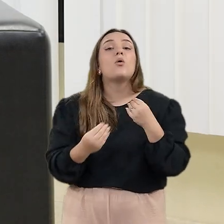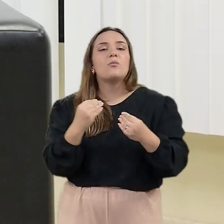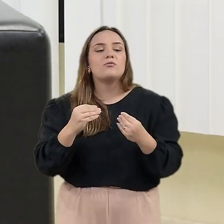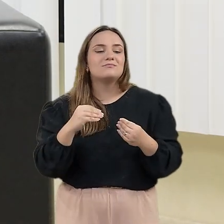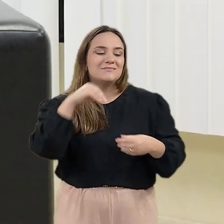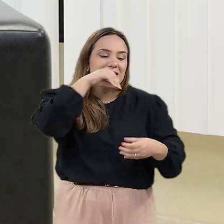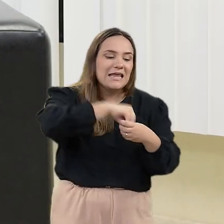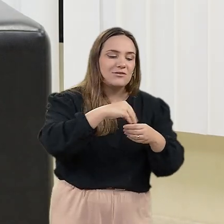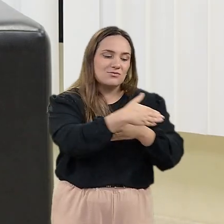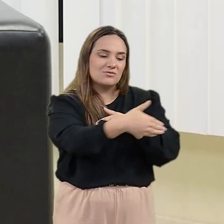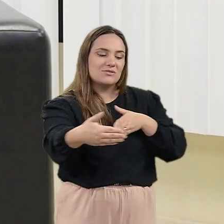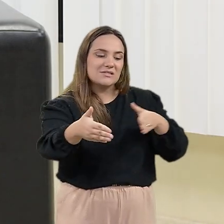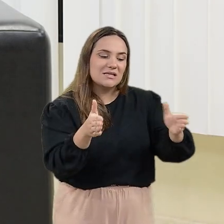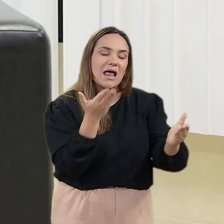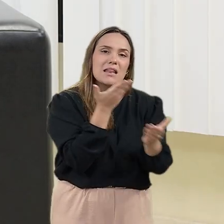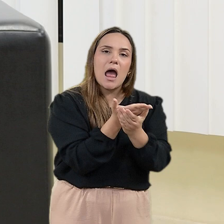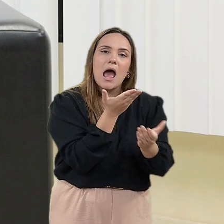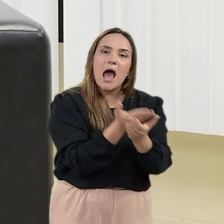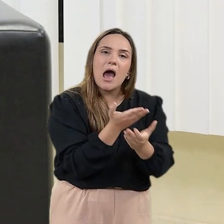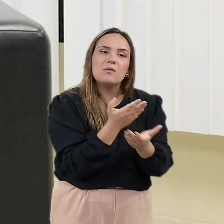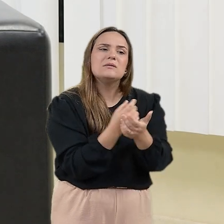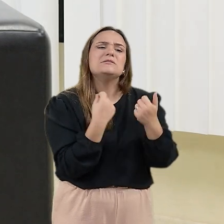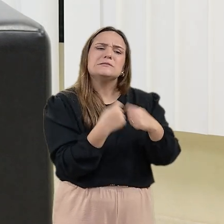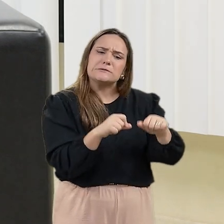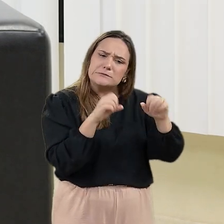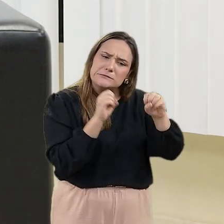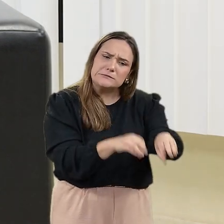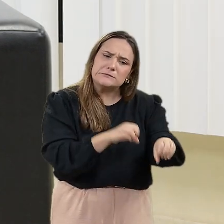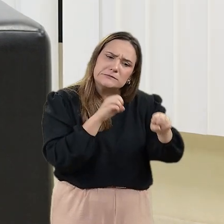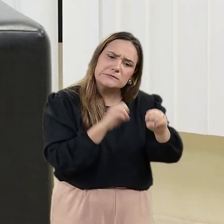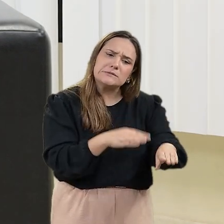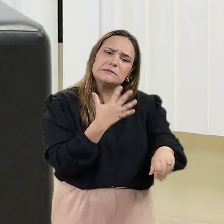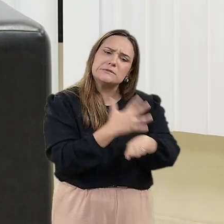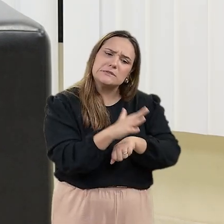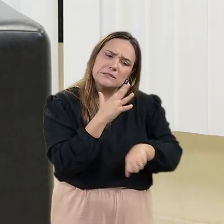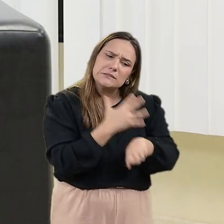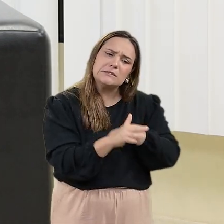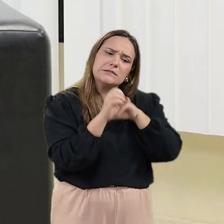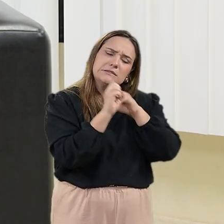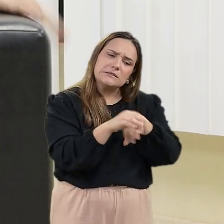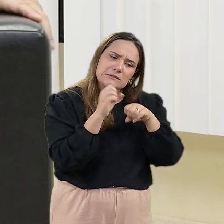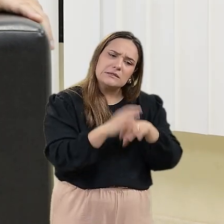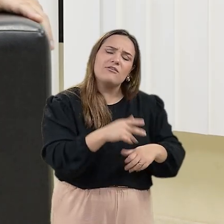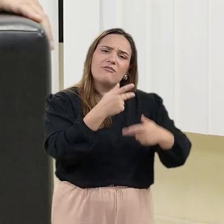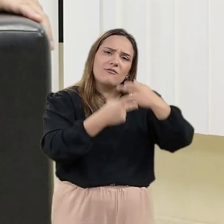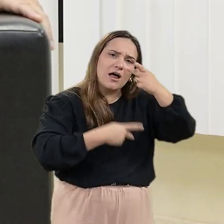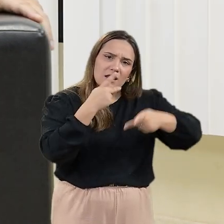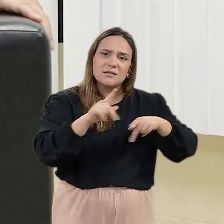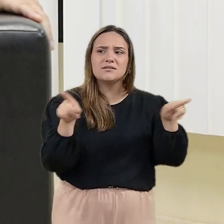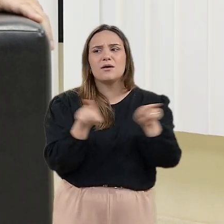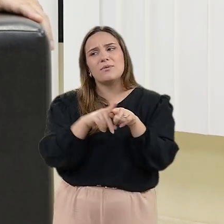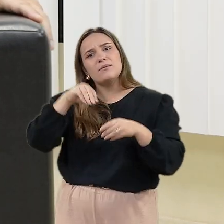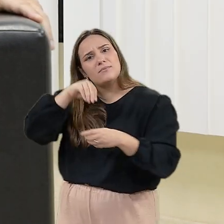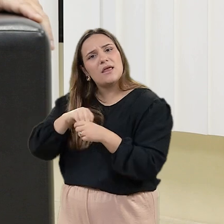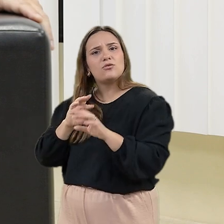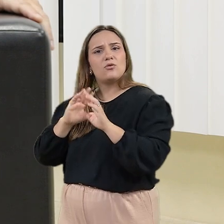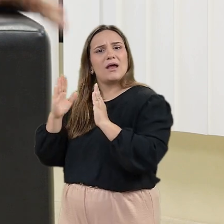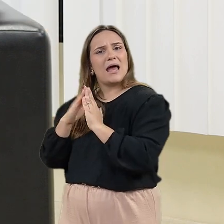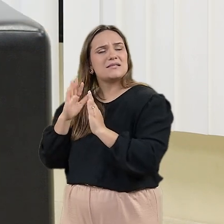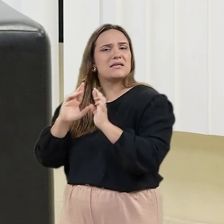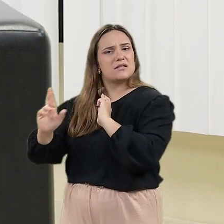de aula sobre isso, a educação dos pais dentro da casa em relação aos filhos,